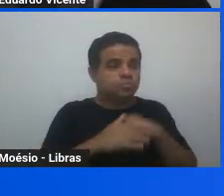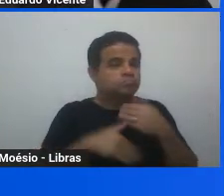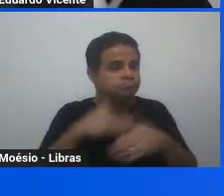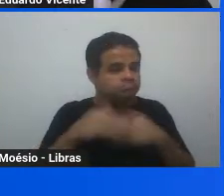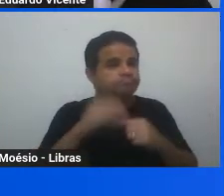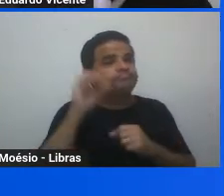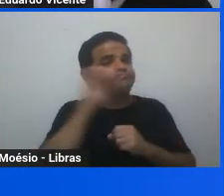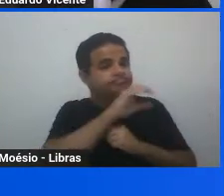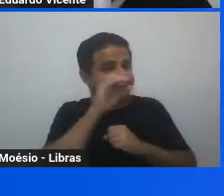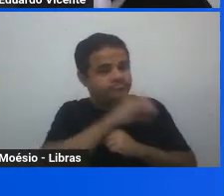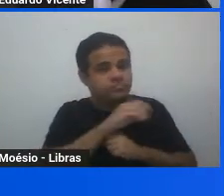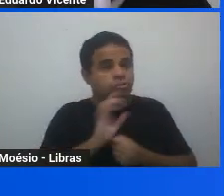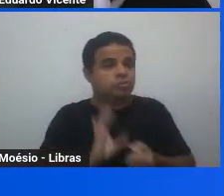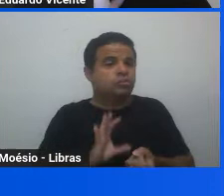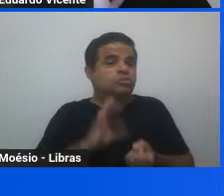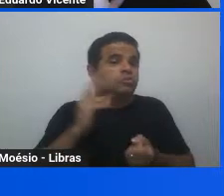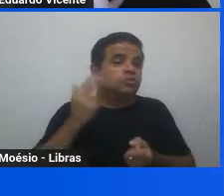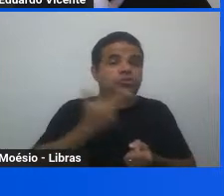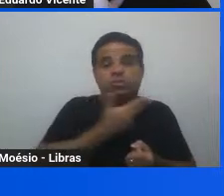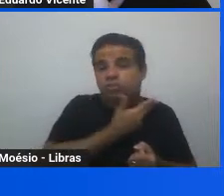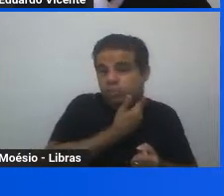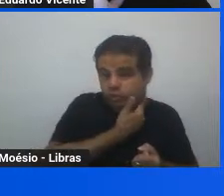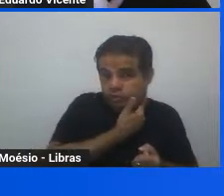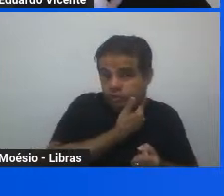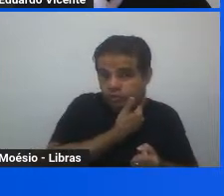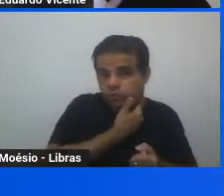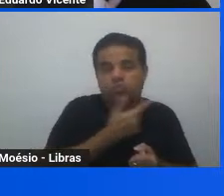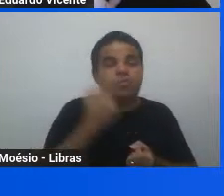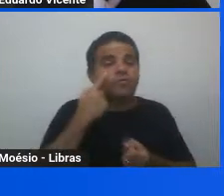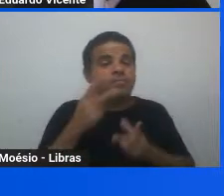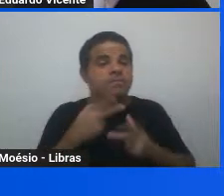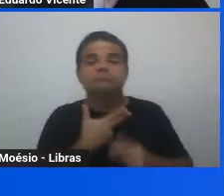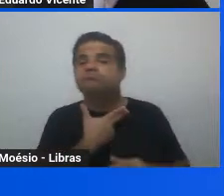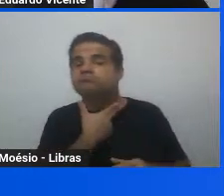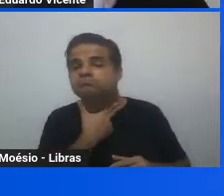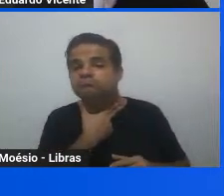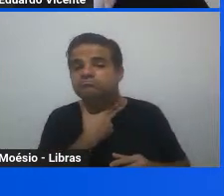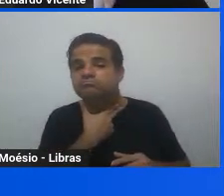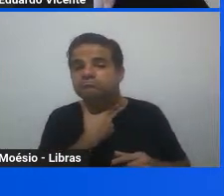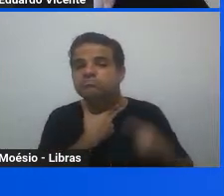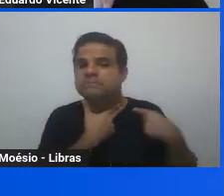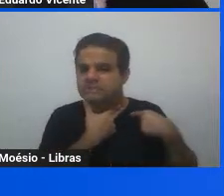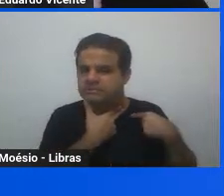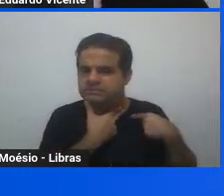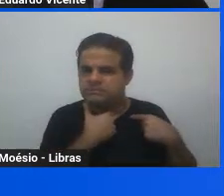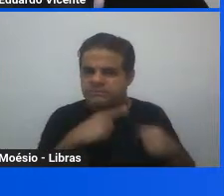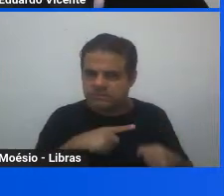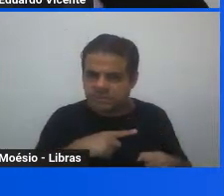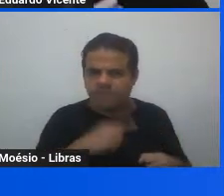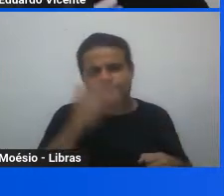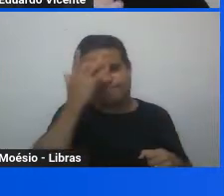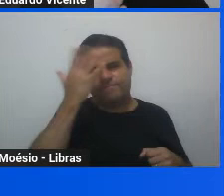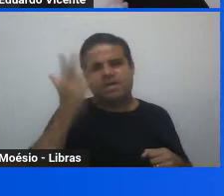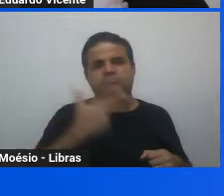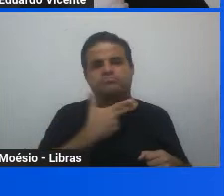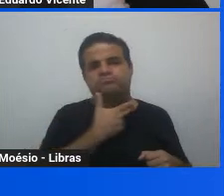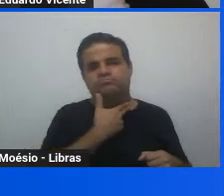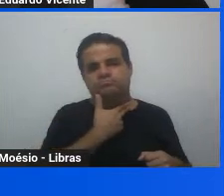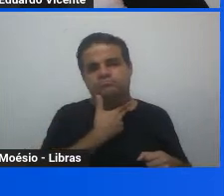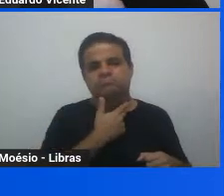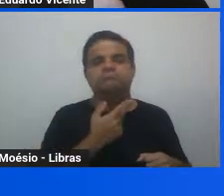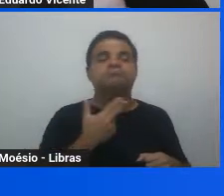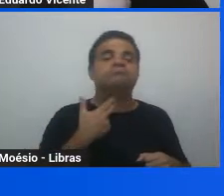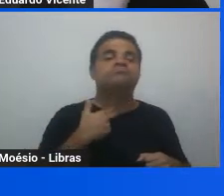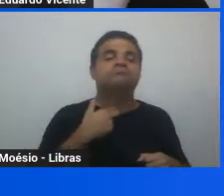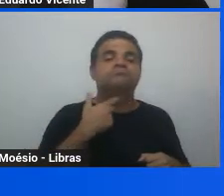rápido, toco e verifico se tem pulso. No pescoço eu tenho pulso? Sim, é bem fácil. Você vai pegar sua